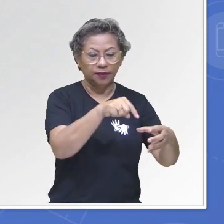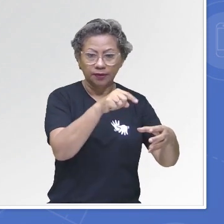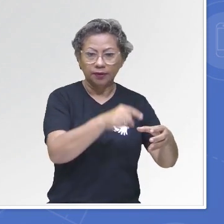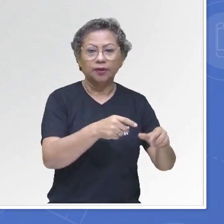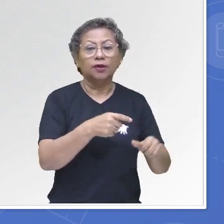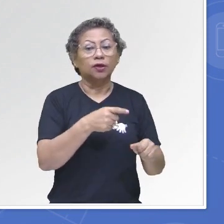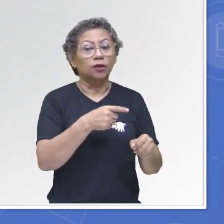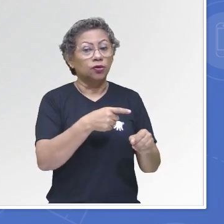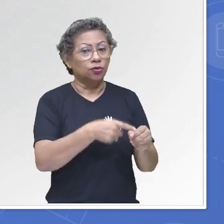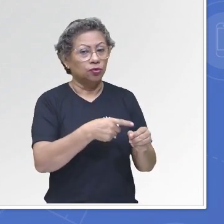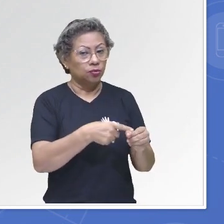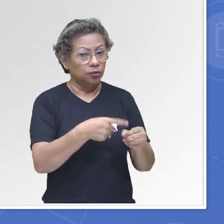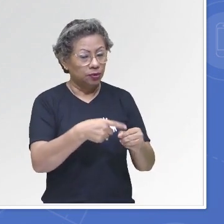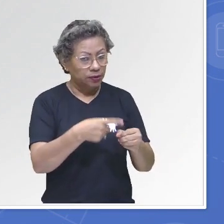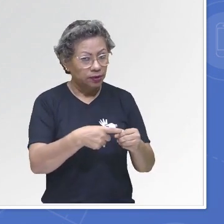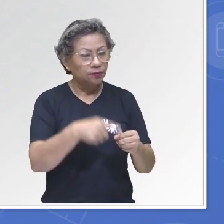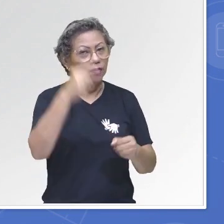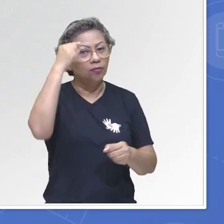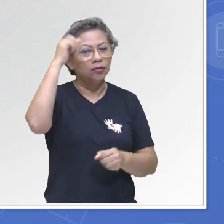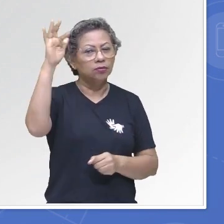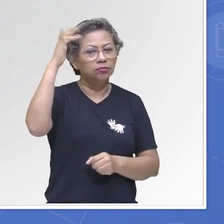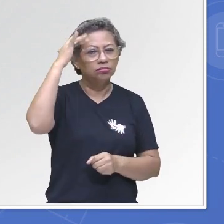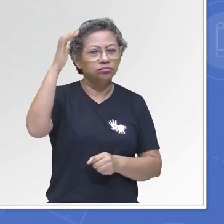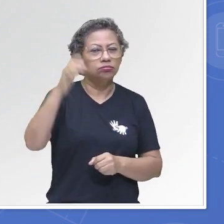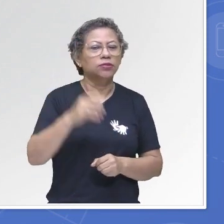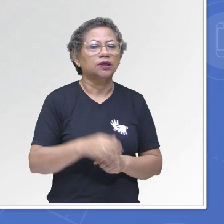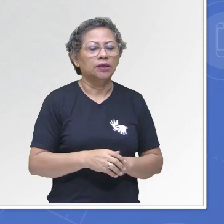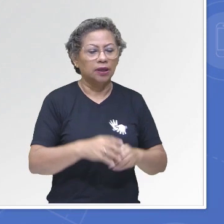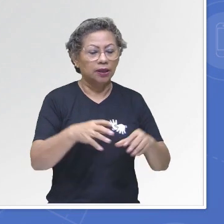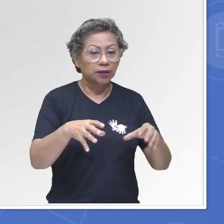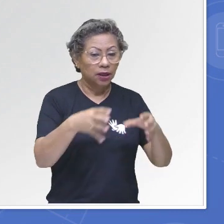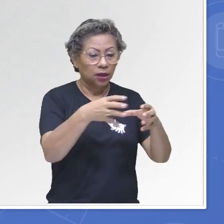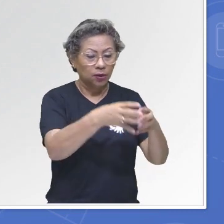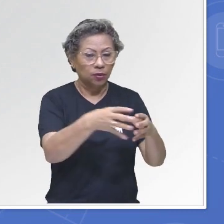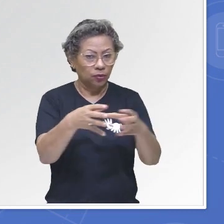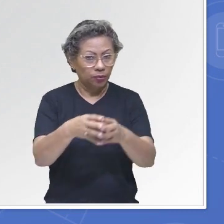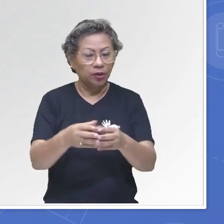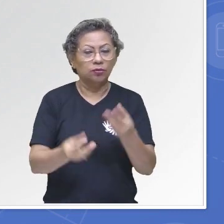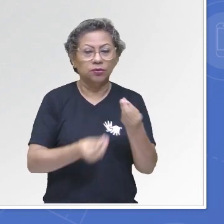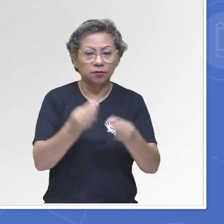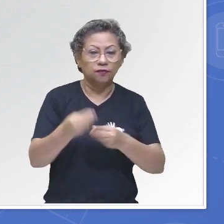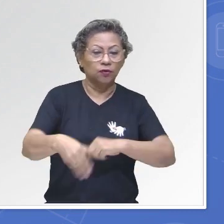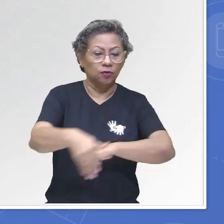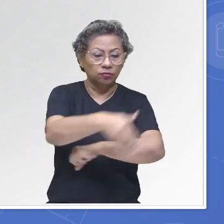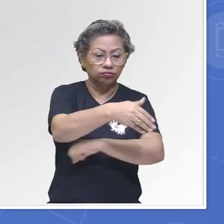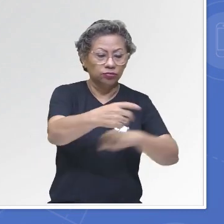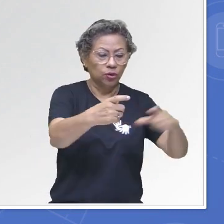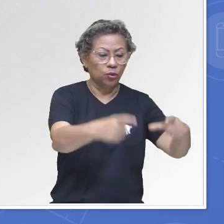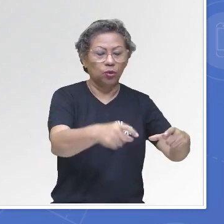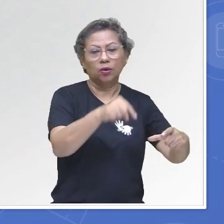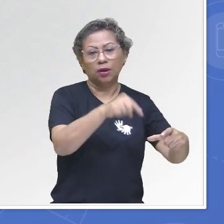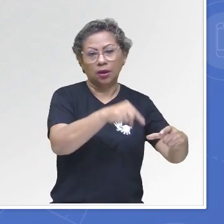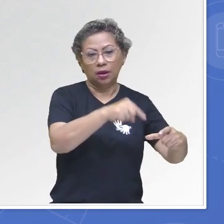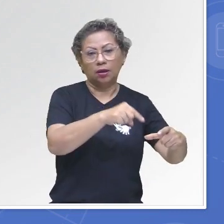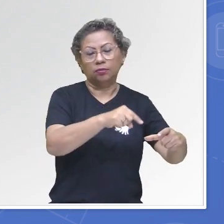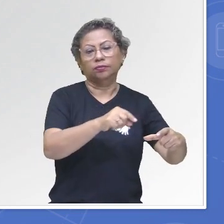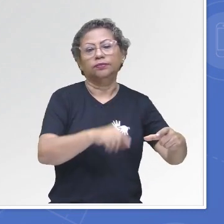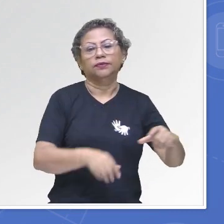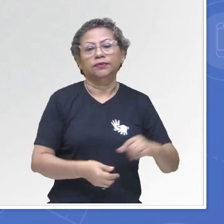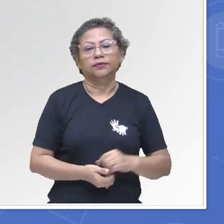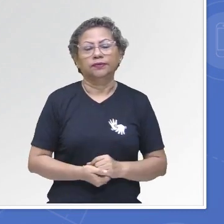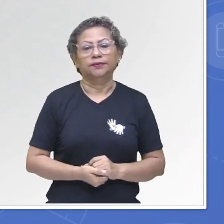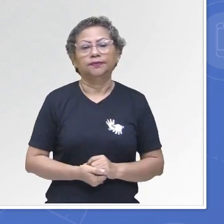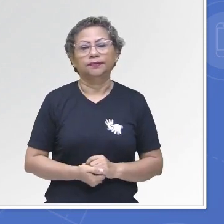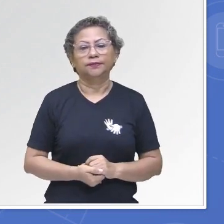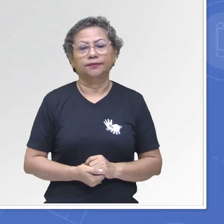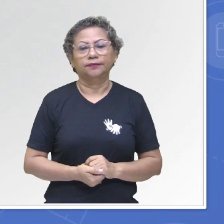né? Vamos imaginar que cada grupo desse aí são bairros do município. Então, para a minha pesquisa eleitoral ter